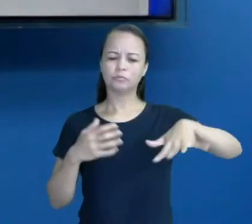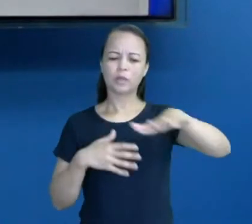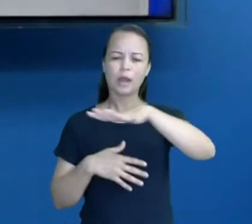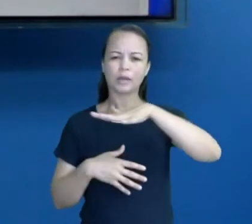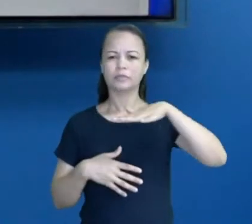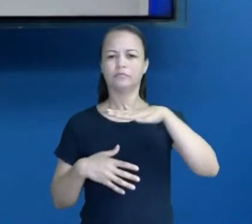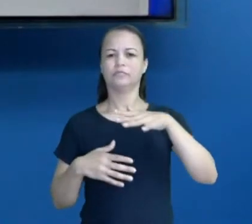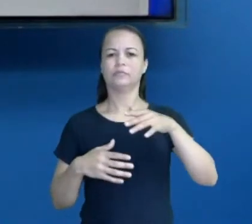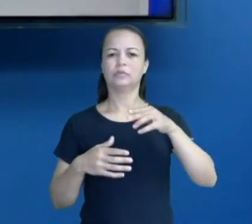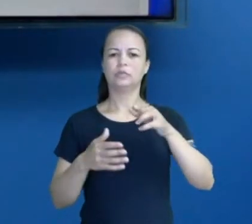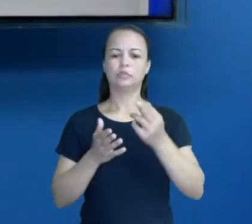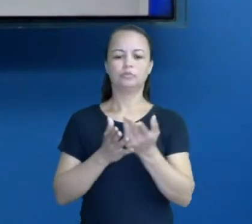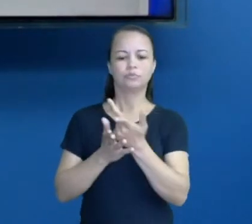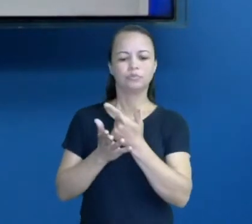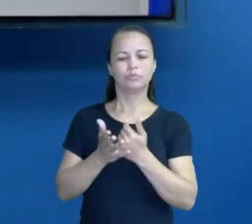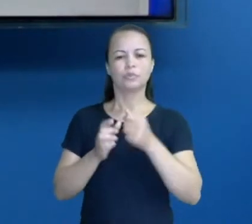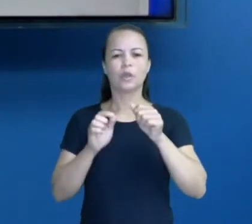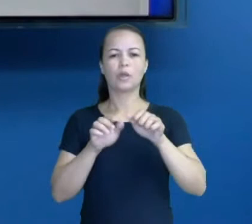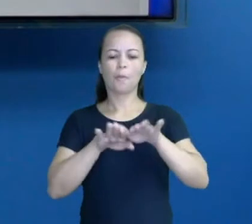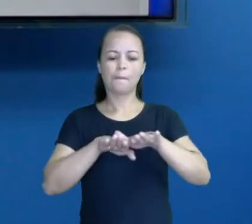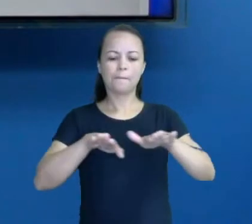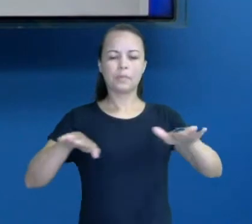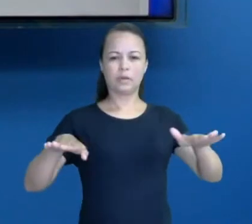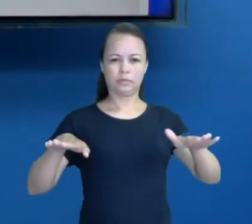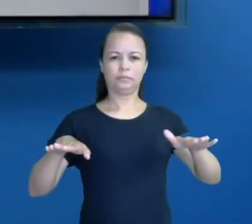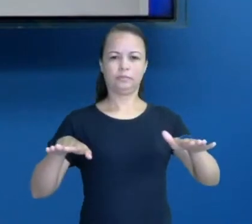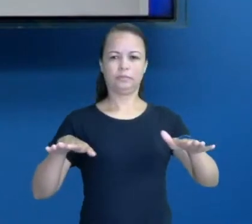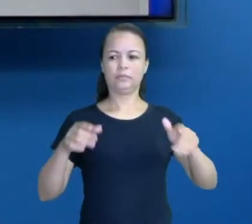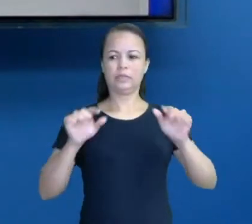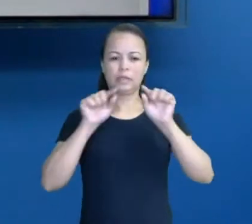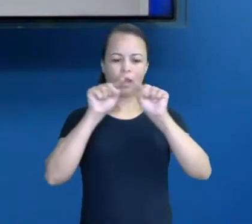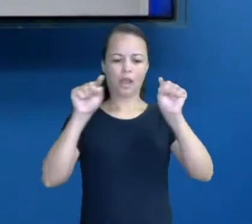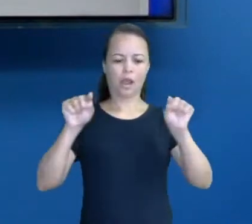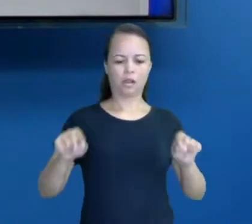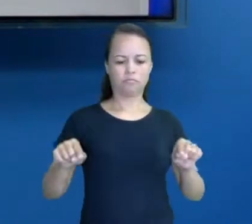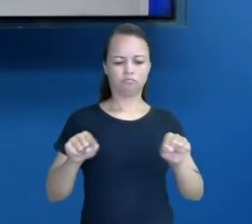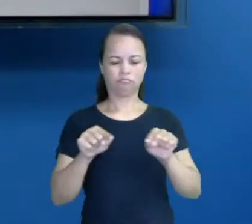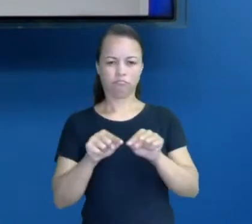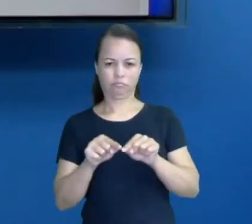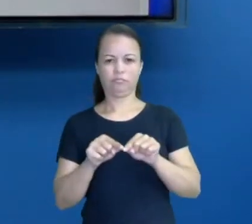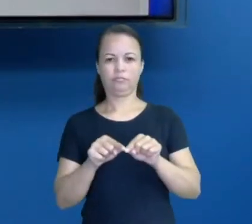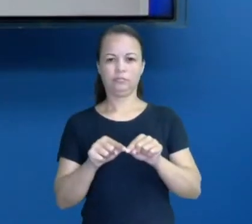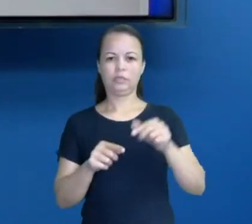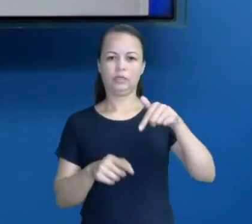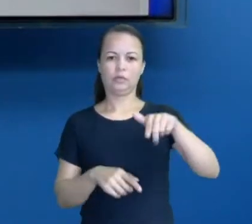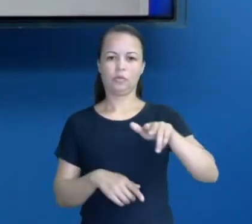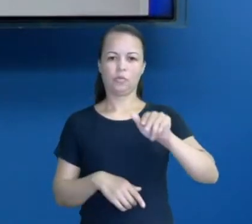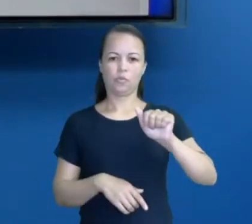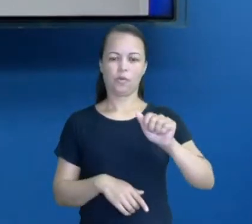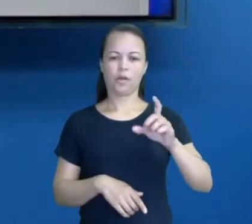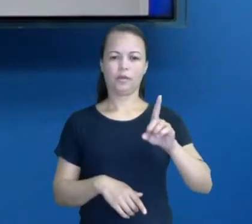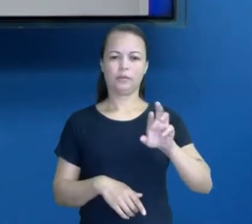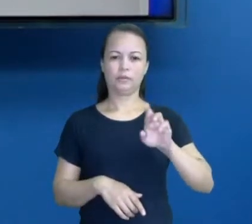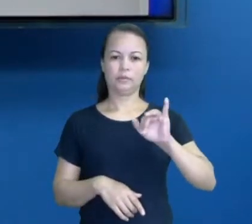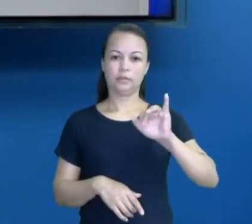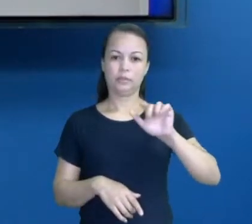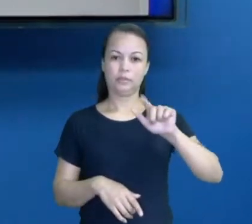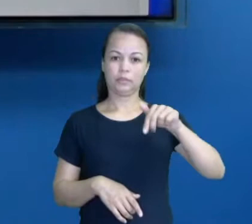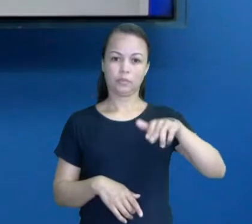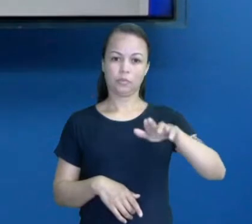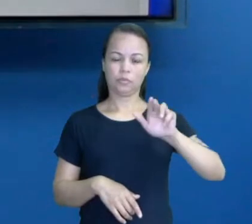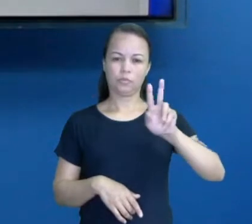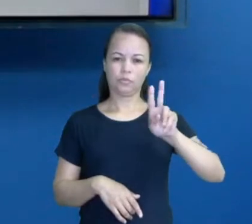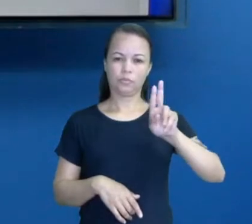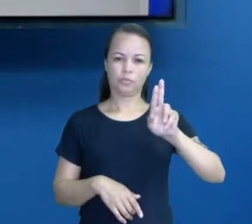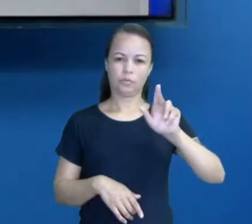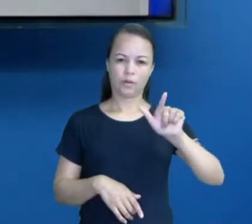plana, desenhada em uma malha quadriculada. Pela contagem dos quadrinhos,